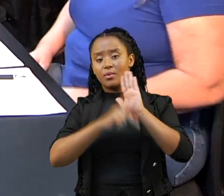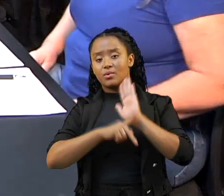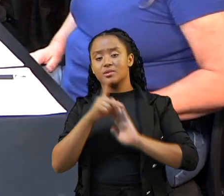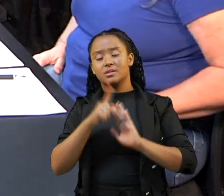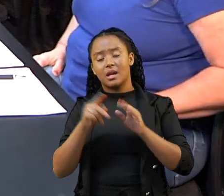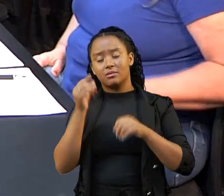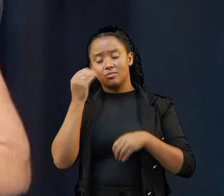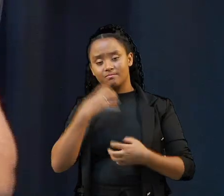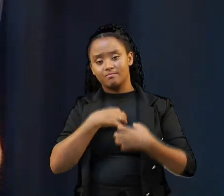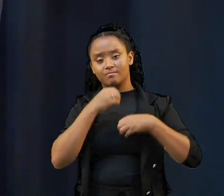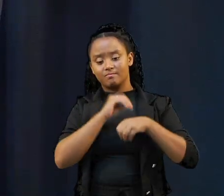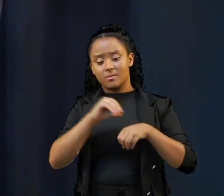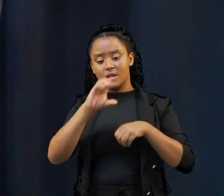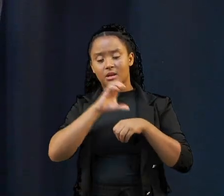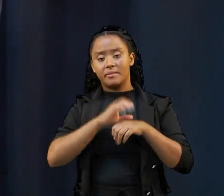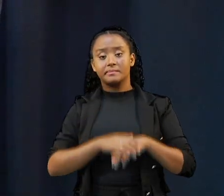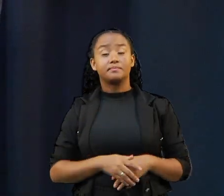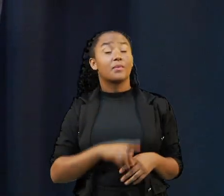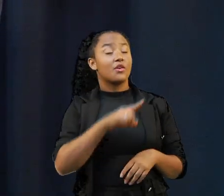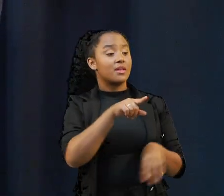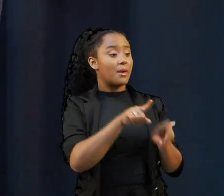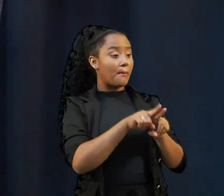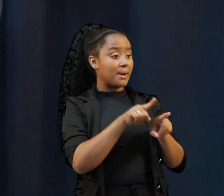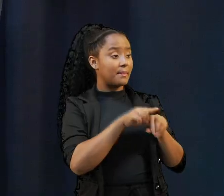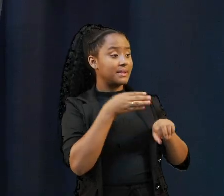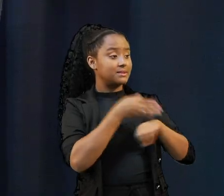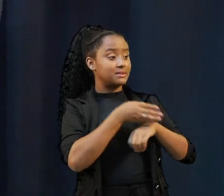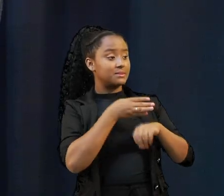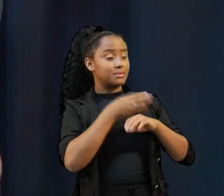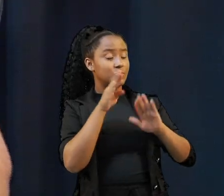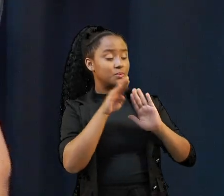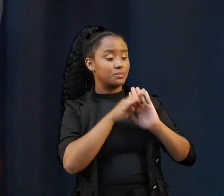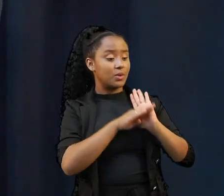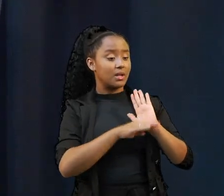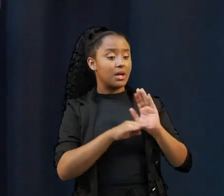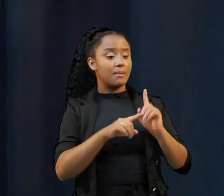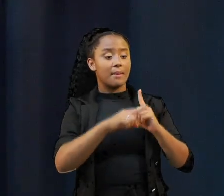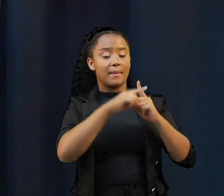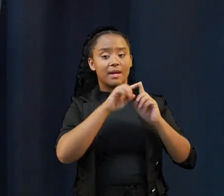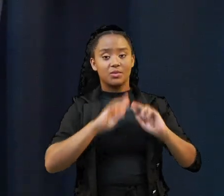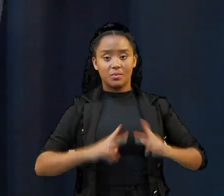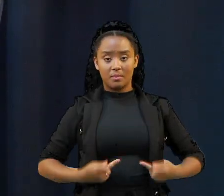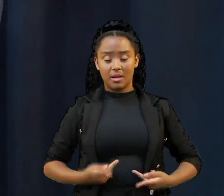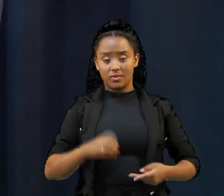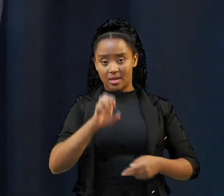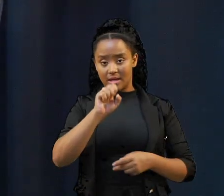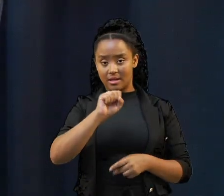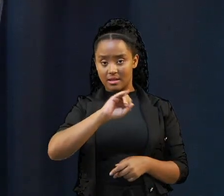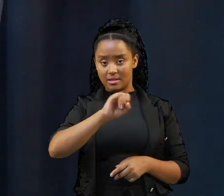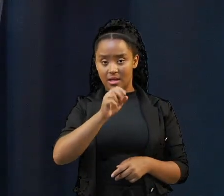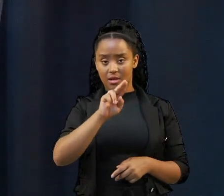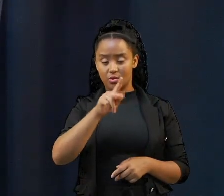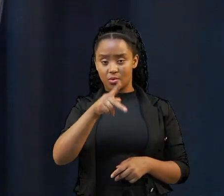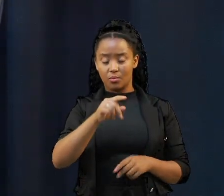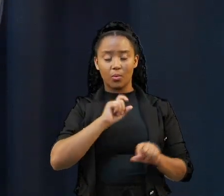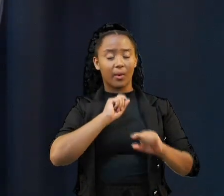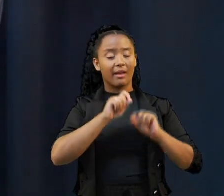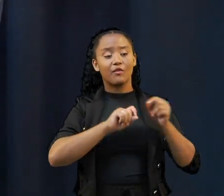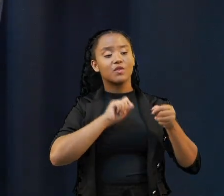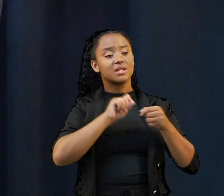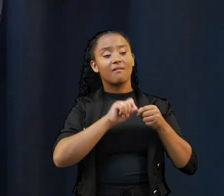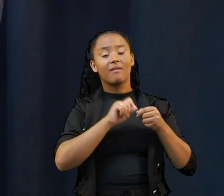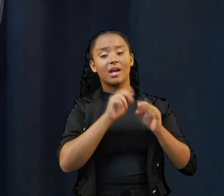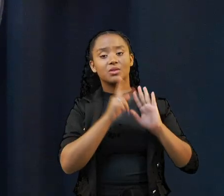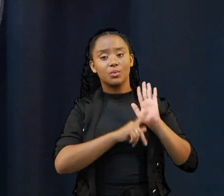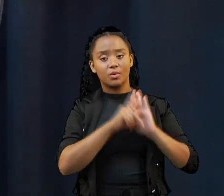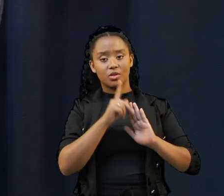Olha só, você faz parte também do Mais Humanos da Exajup, né? O que você faz nesse